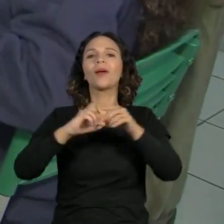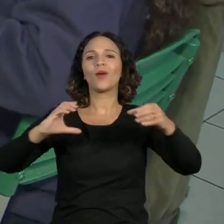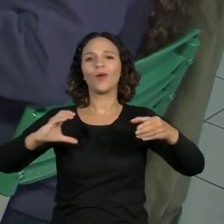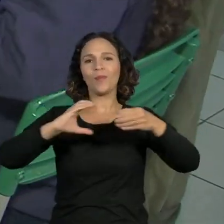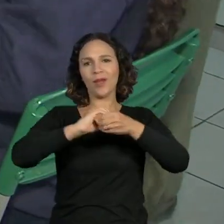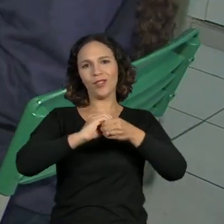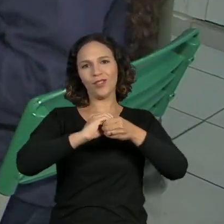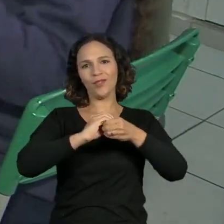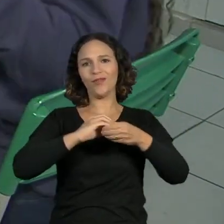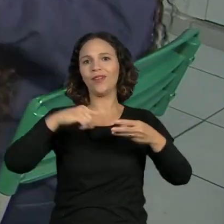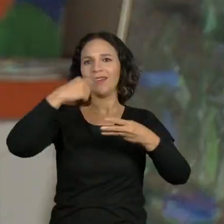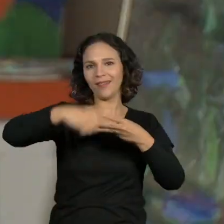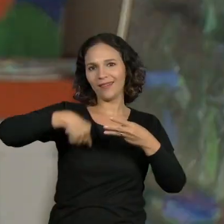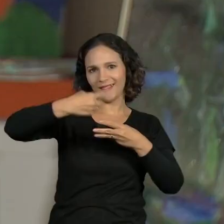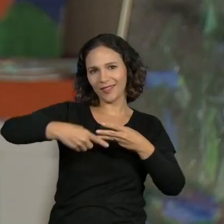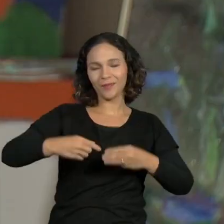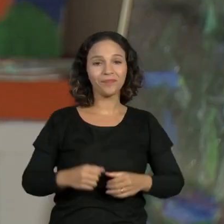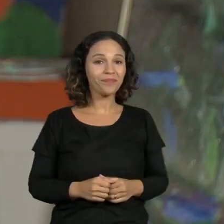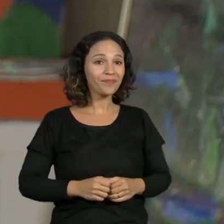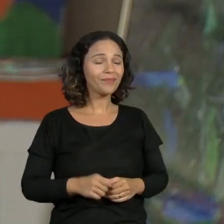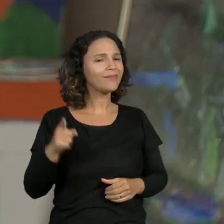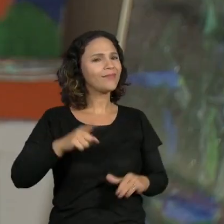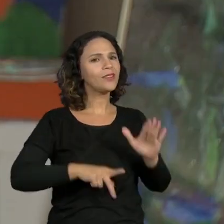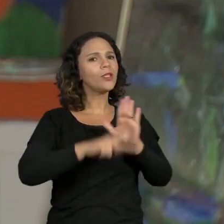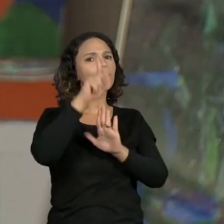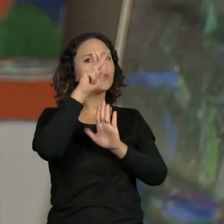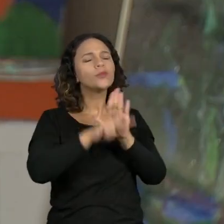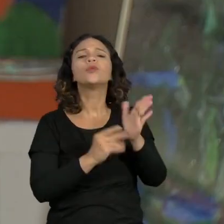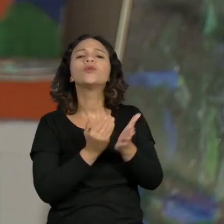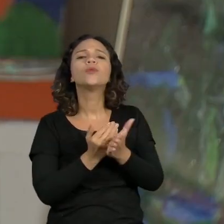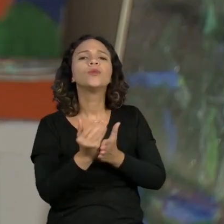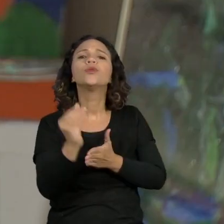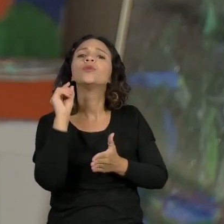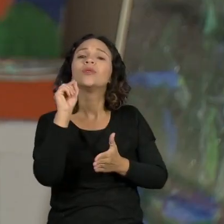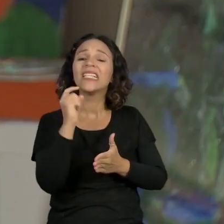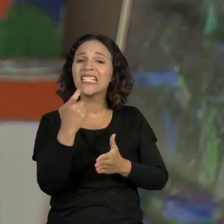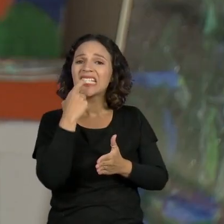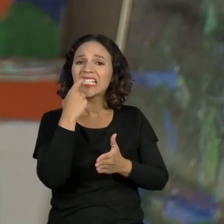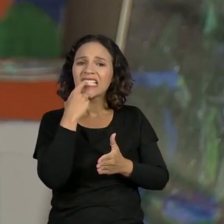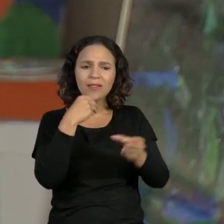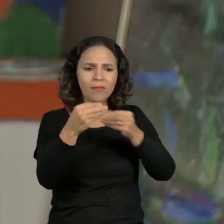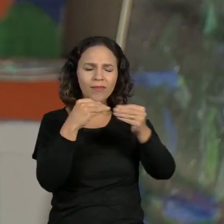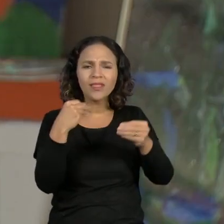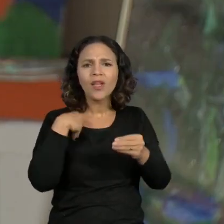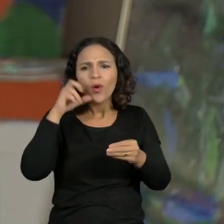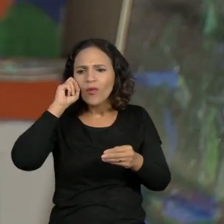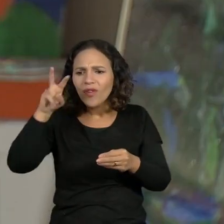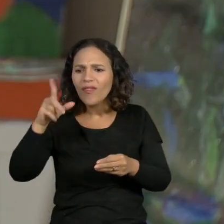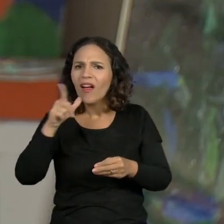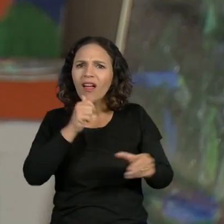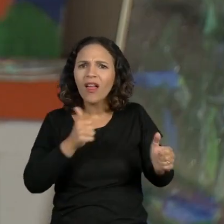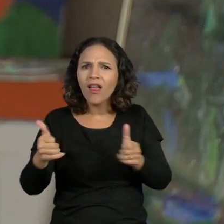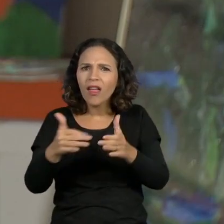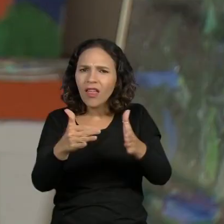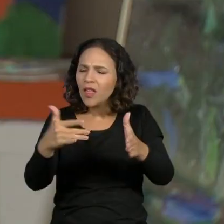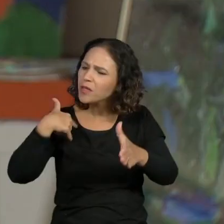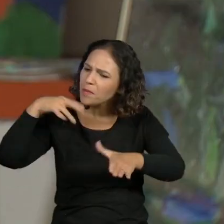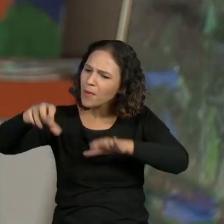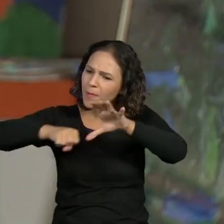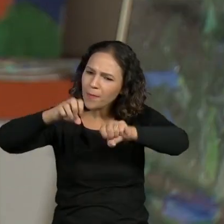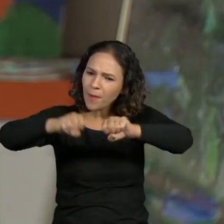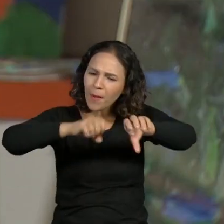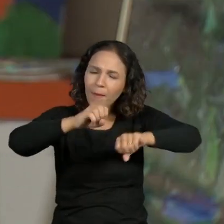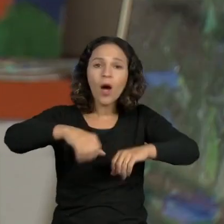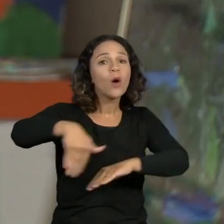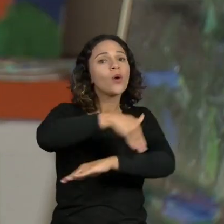reciclagem. O projeto começou recolhendo os plásticos que eu via nas margens dos rios, nas ruas.